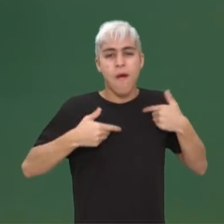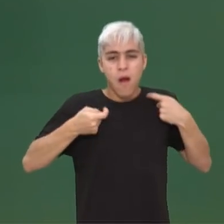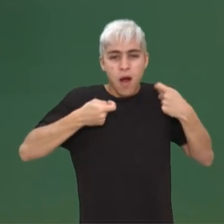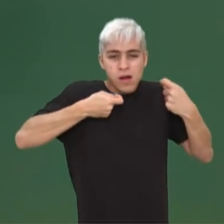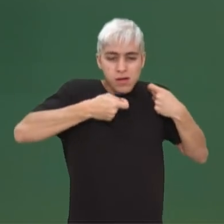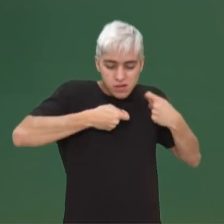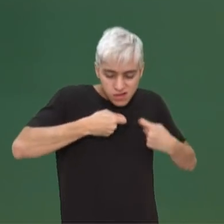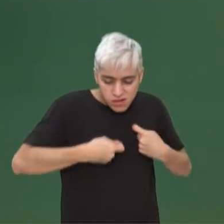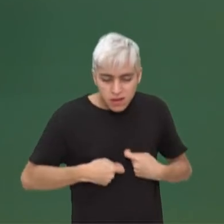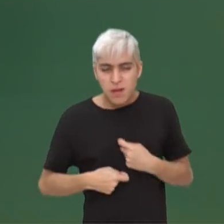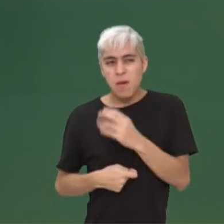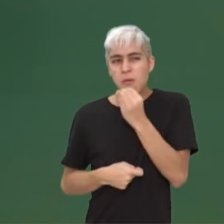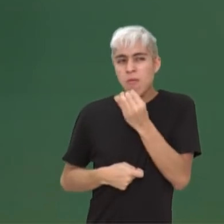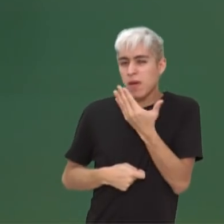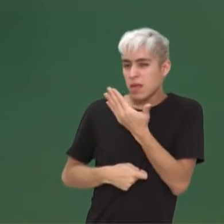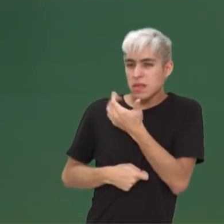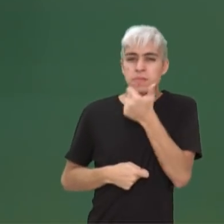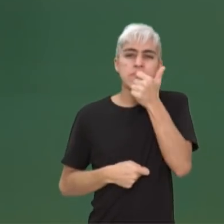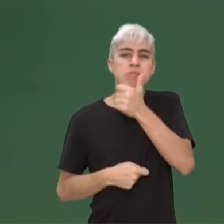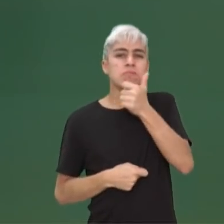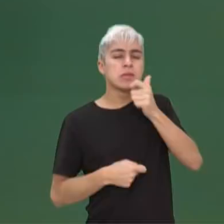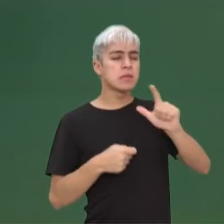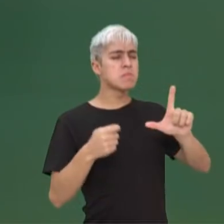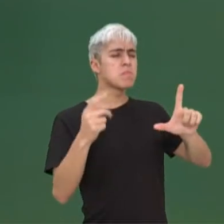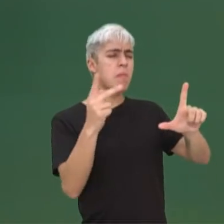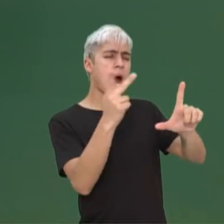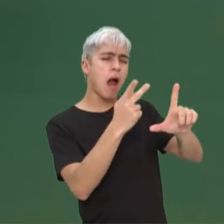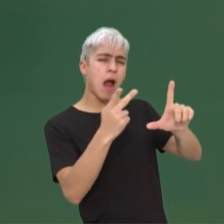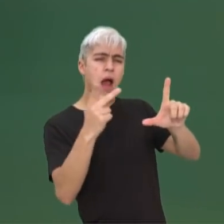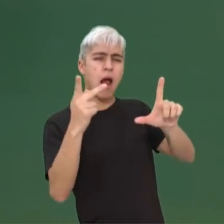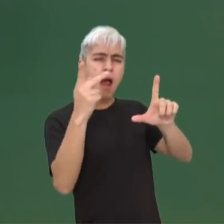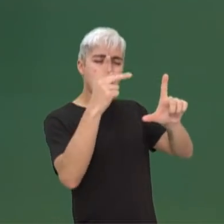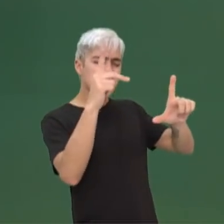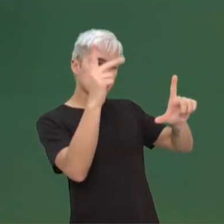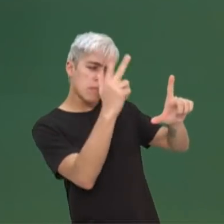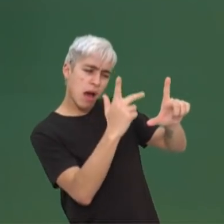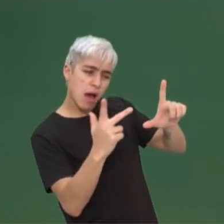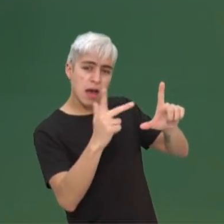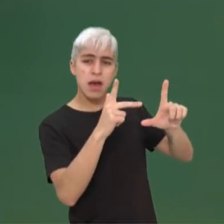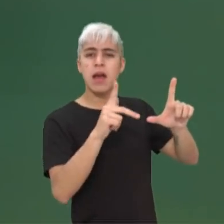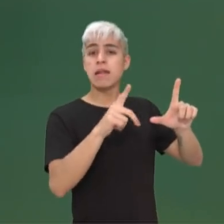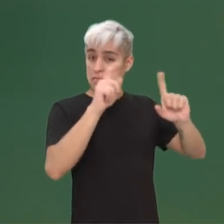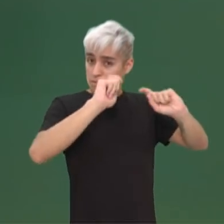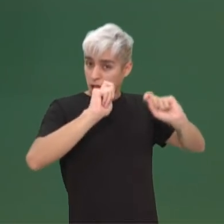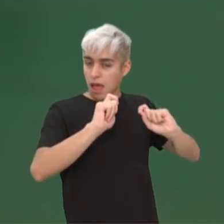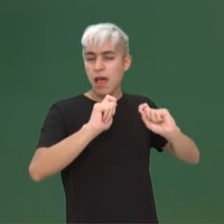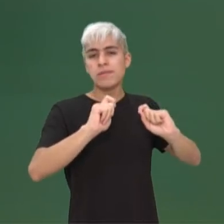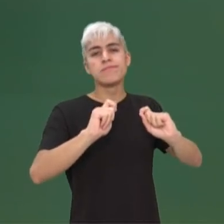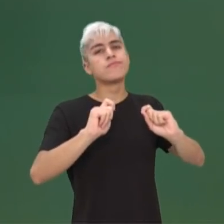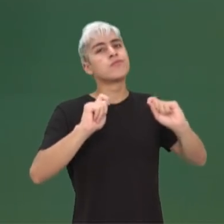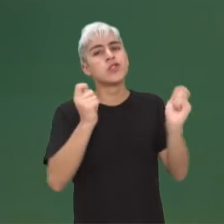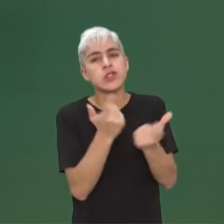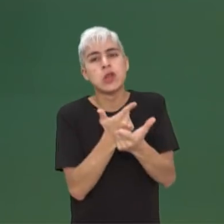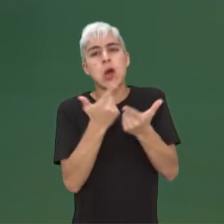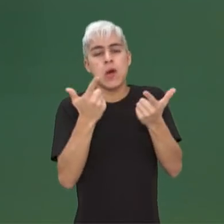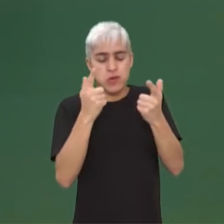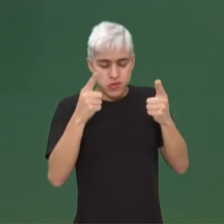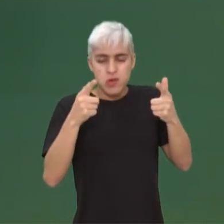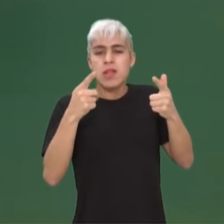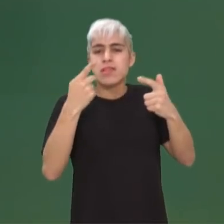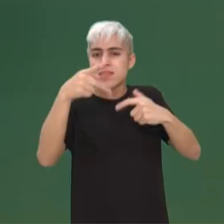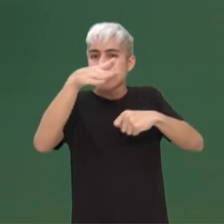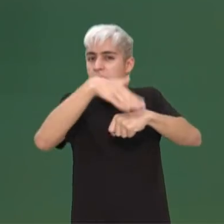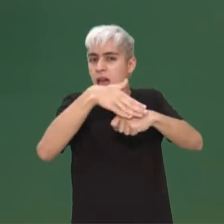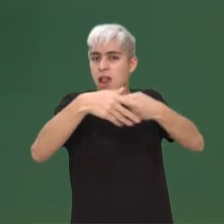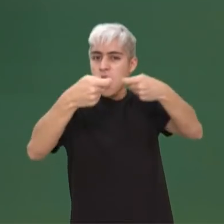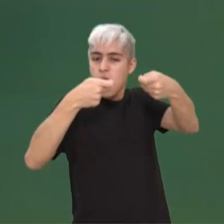tem um exemplo de uma menininha que está pintando um quadro e isso também é possível graças aí a um certo controle que ela tem ali sobre o